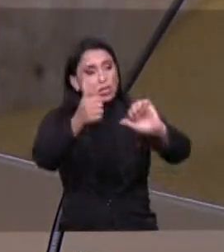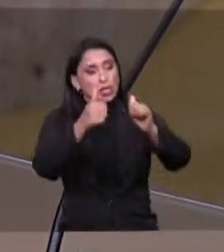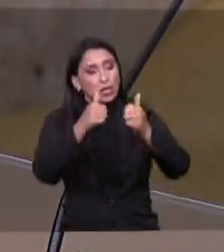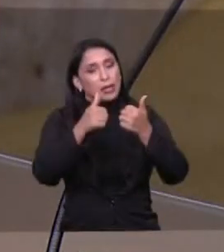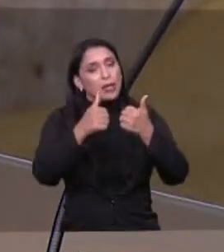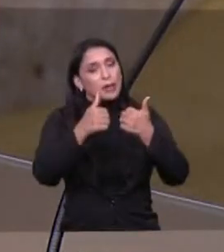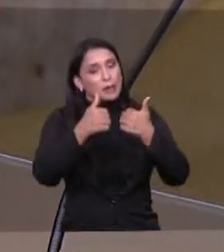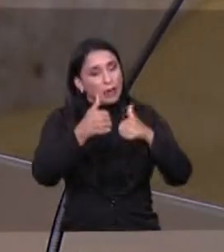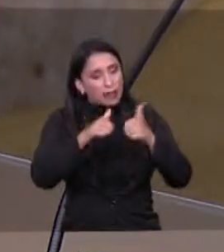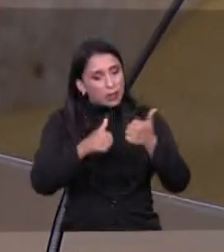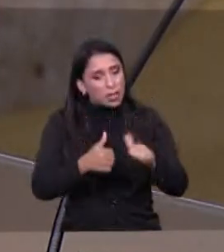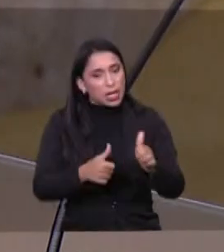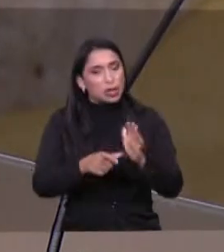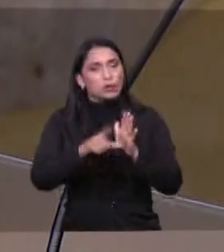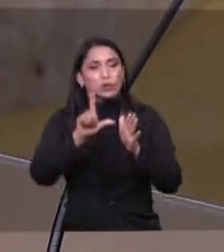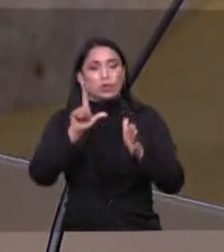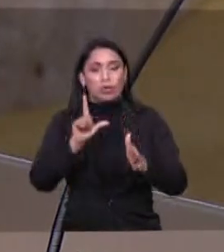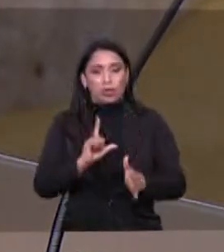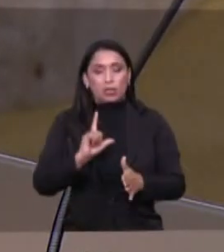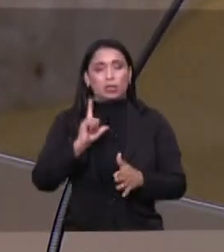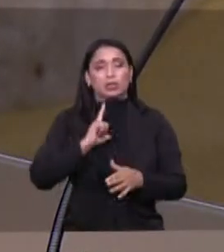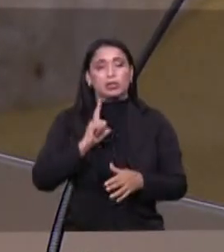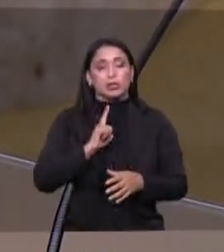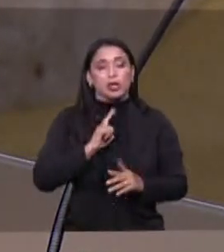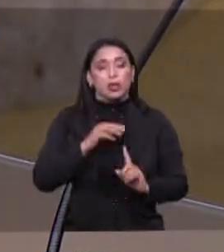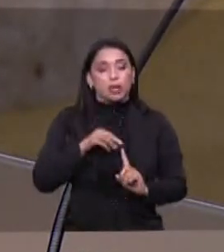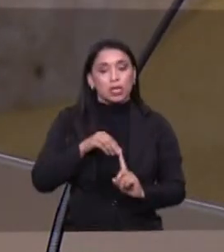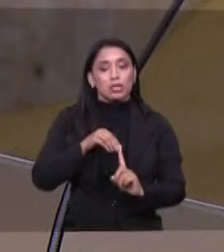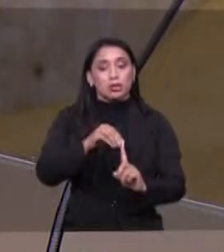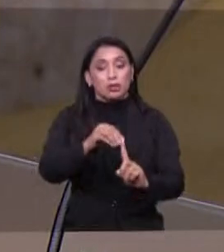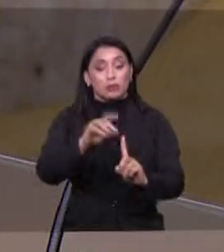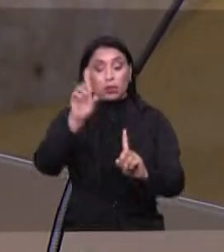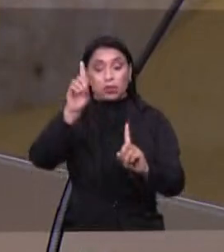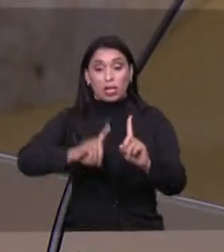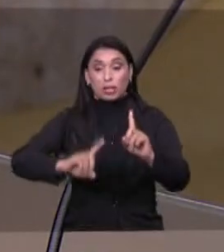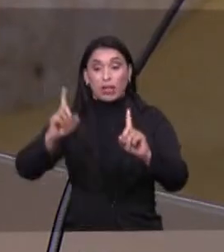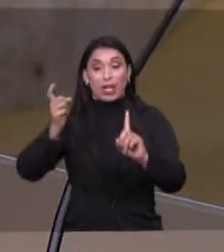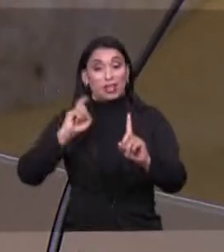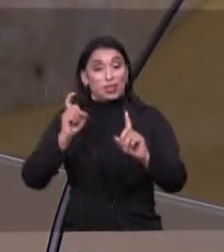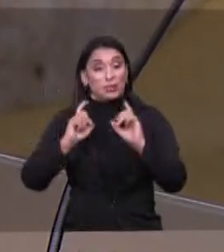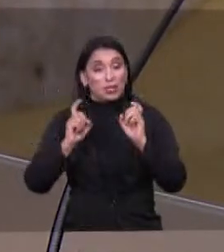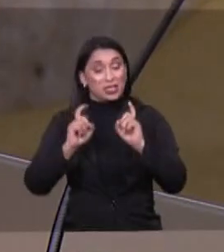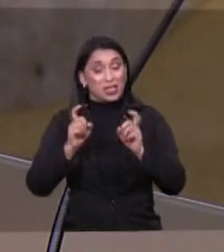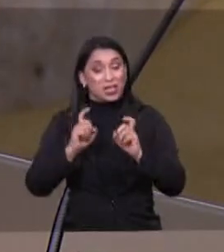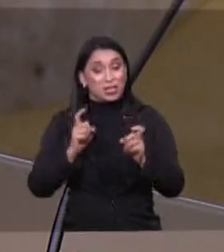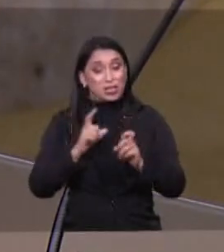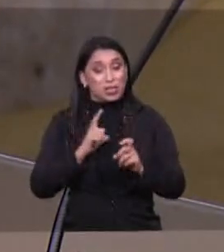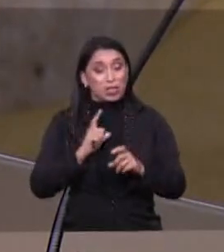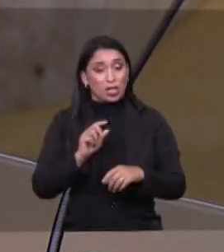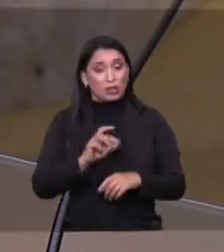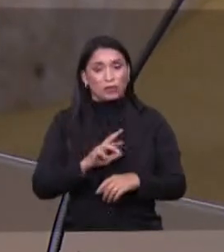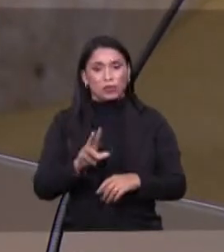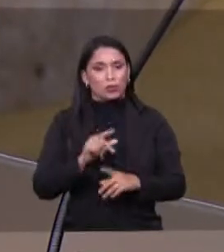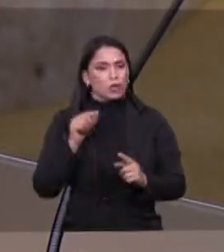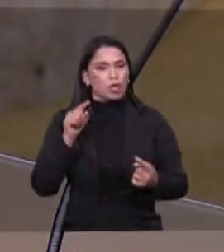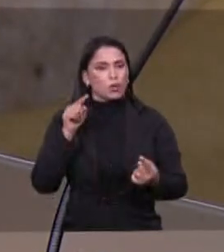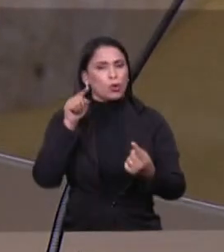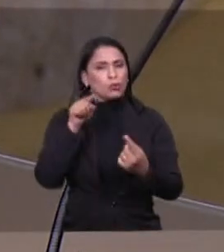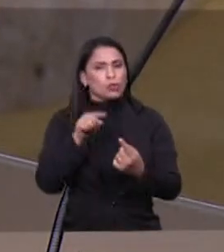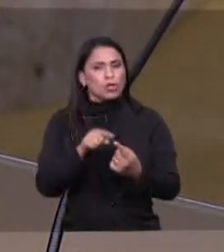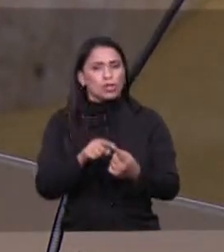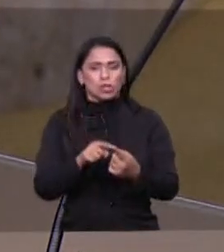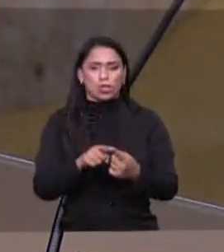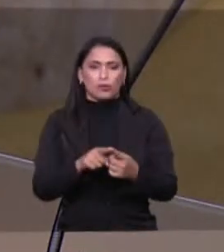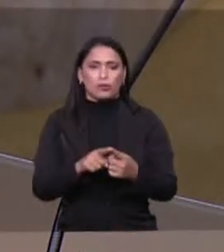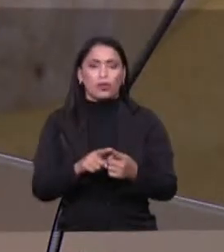objetivos, previamente estabelecidos, e designação em direito administrativo é ato precário, sem objetivação